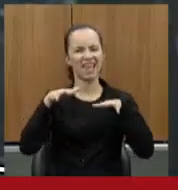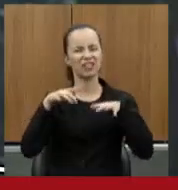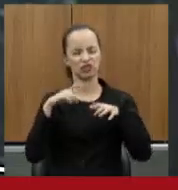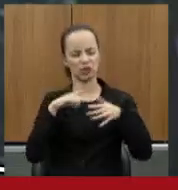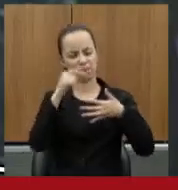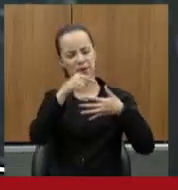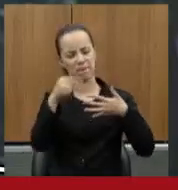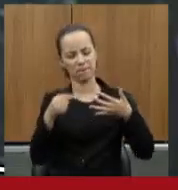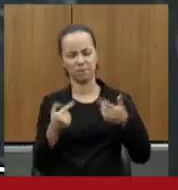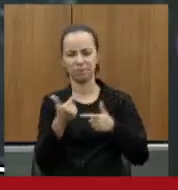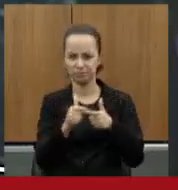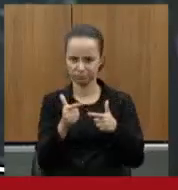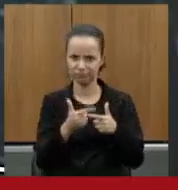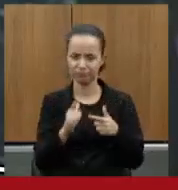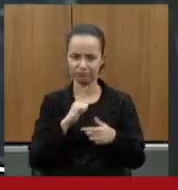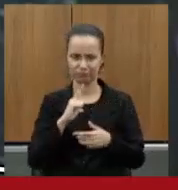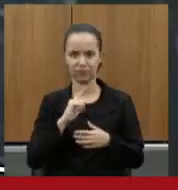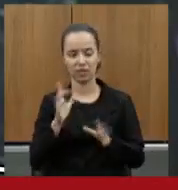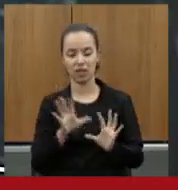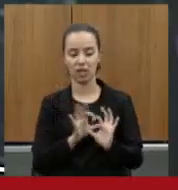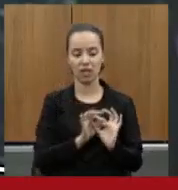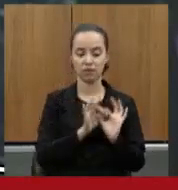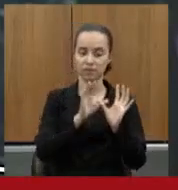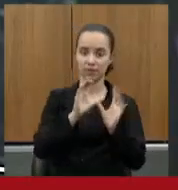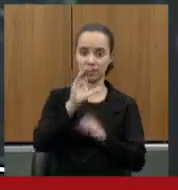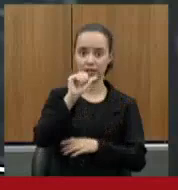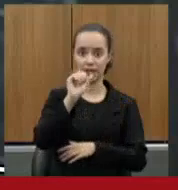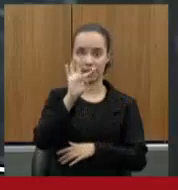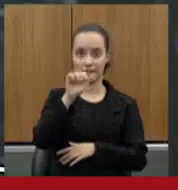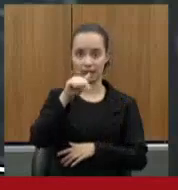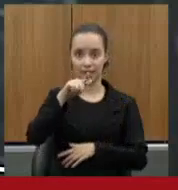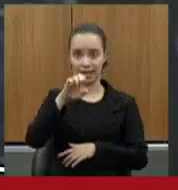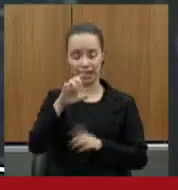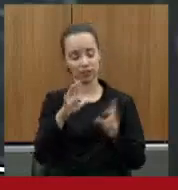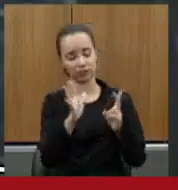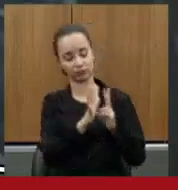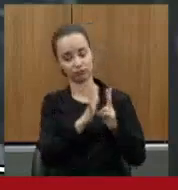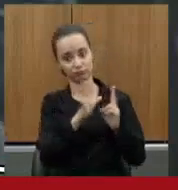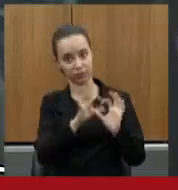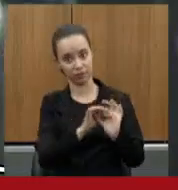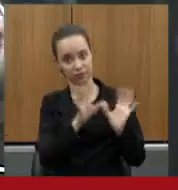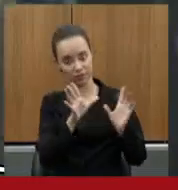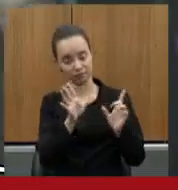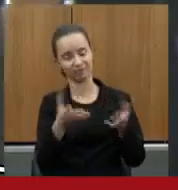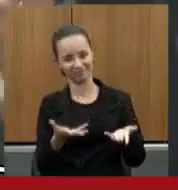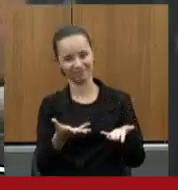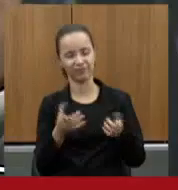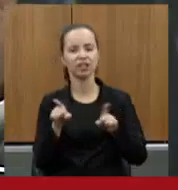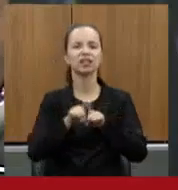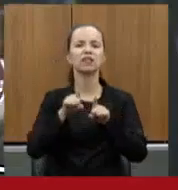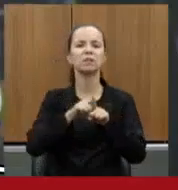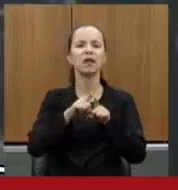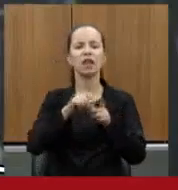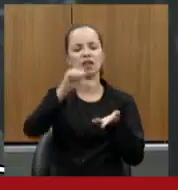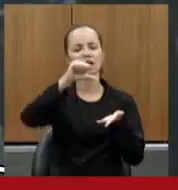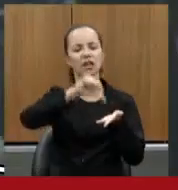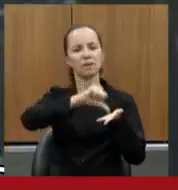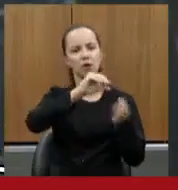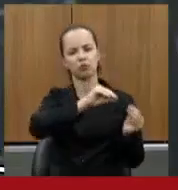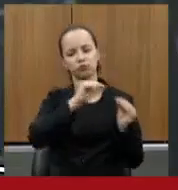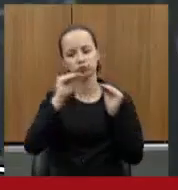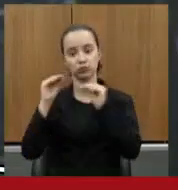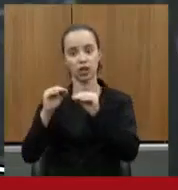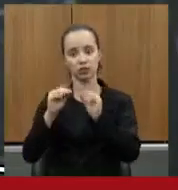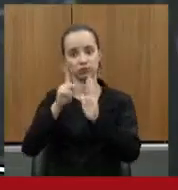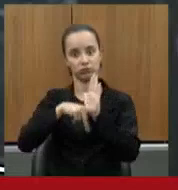problemas, da abolição da catequese, da filiação dos indígenas, tratou da mudança da capital, que era um